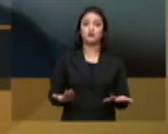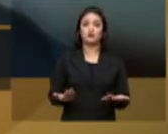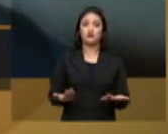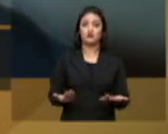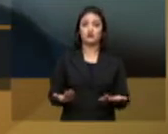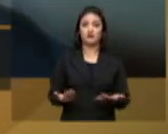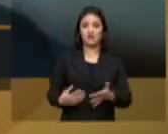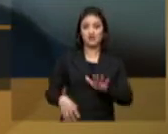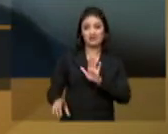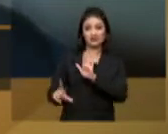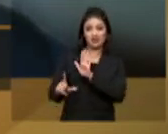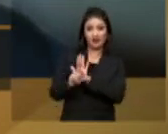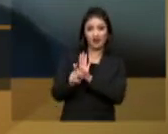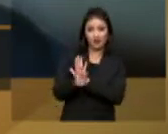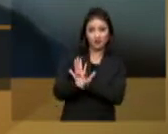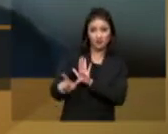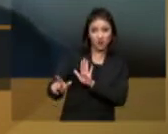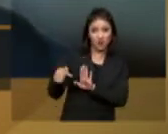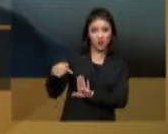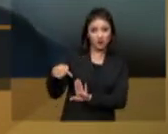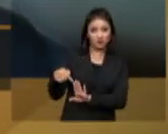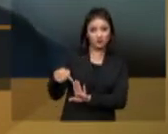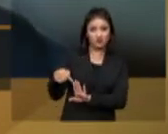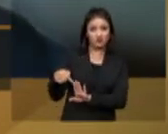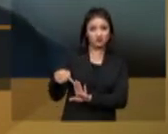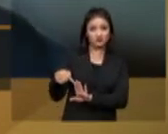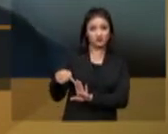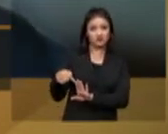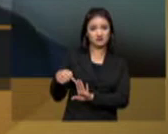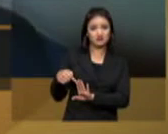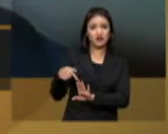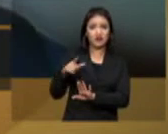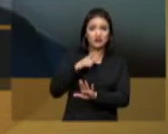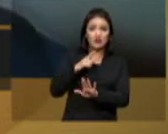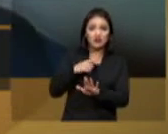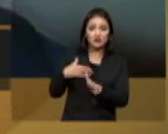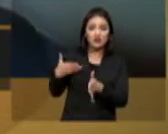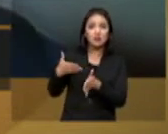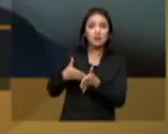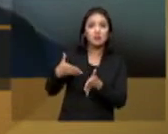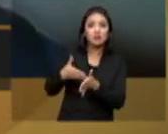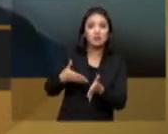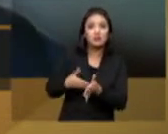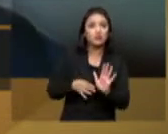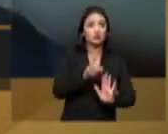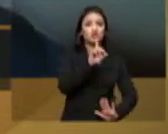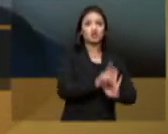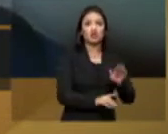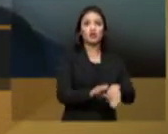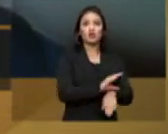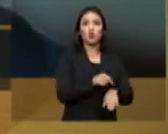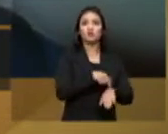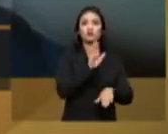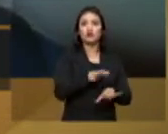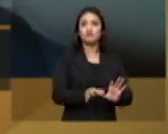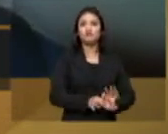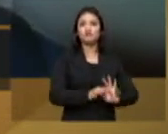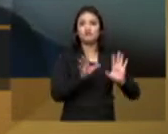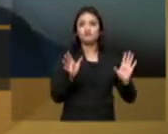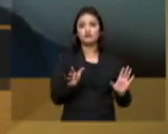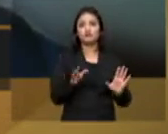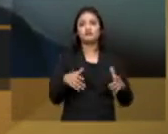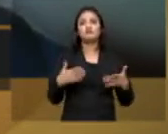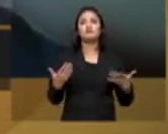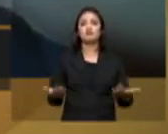legislação infraconstitucional estaria restringindo direitos constitucionais e estaria